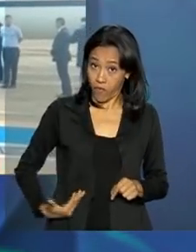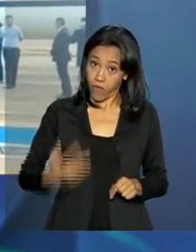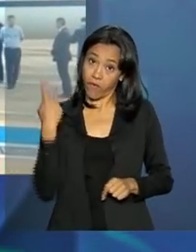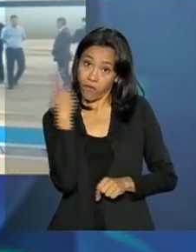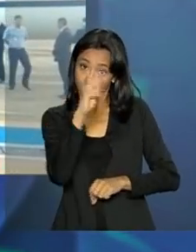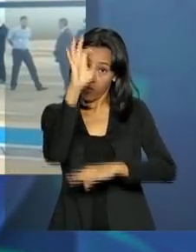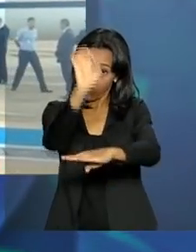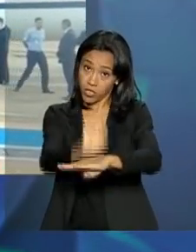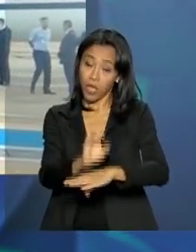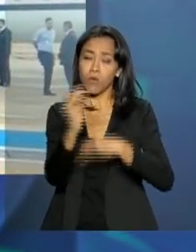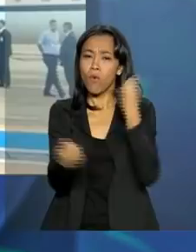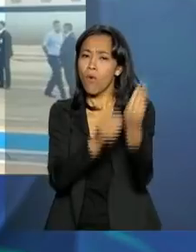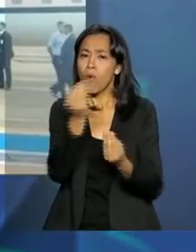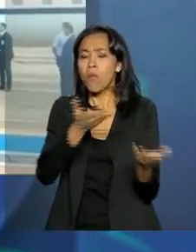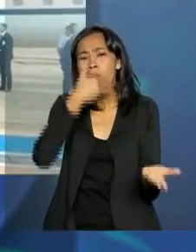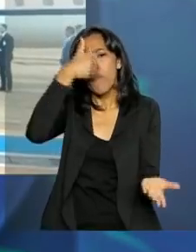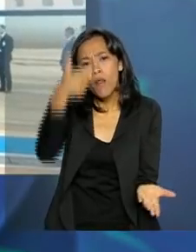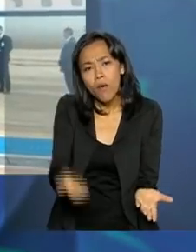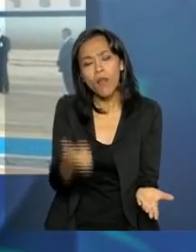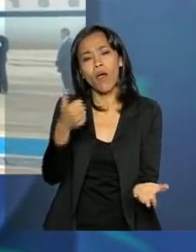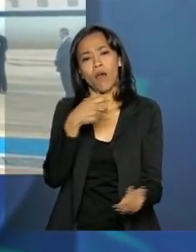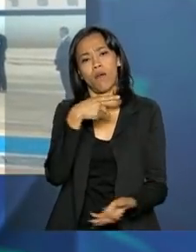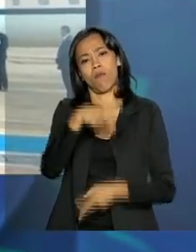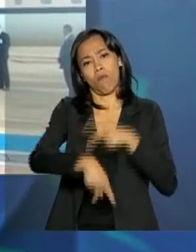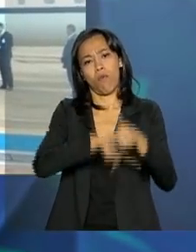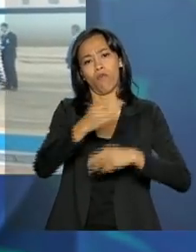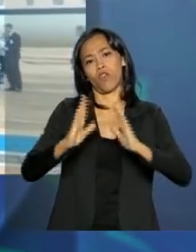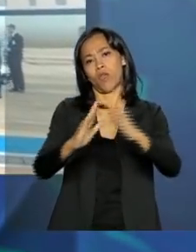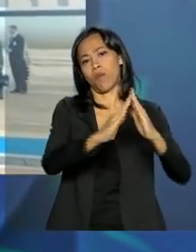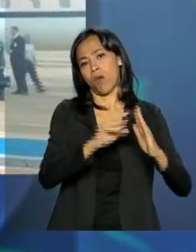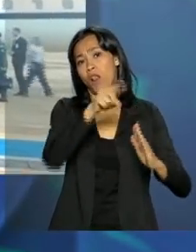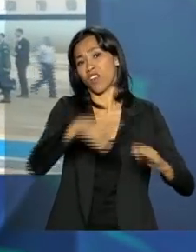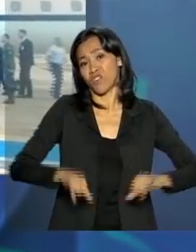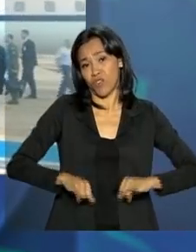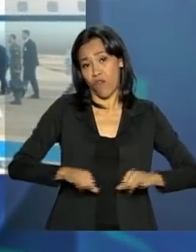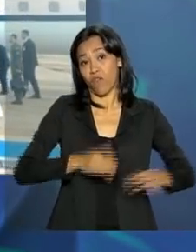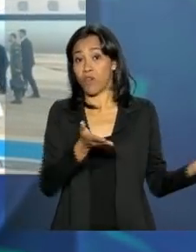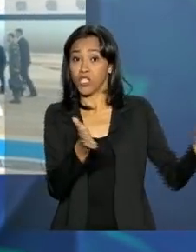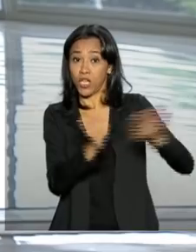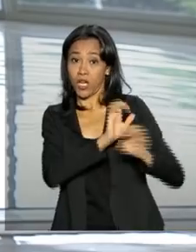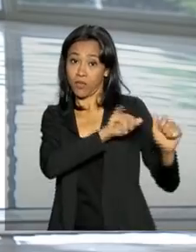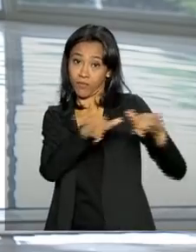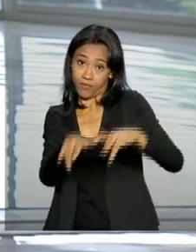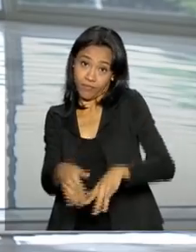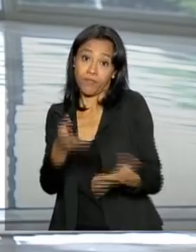como melhorar a situação da população que sofre com a chegada dos venezuelanos.